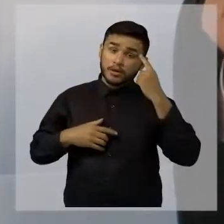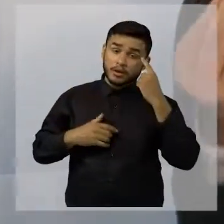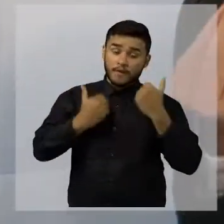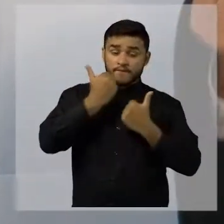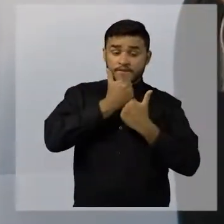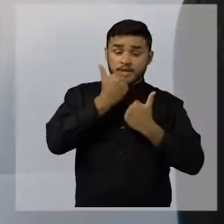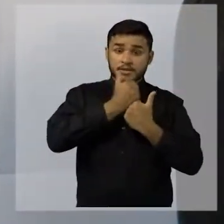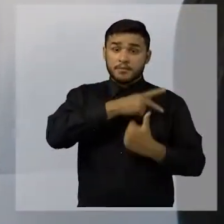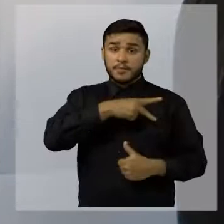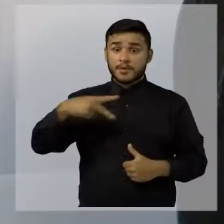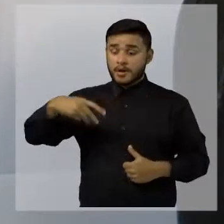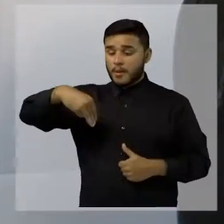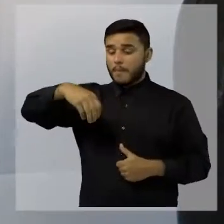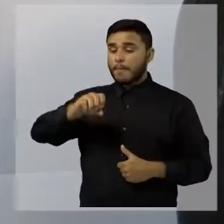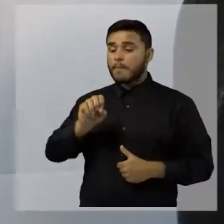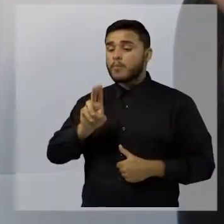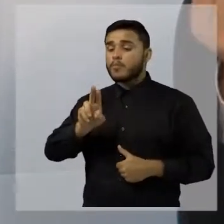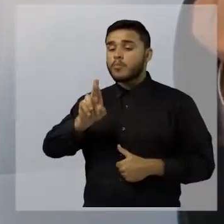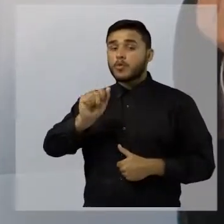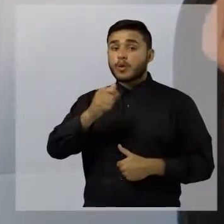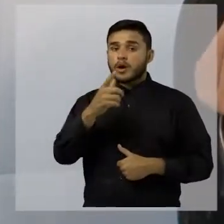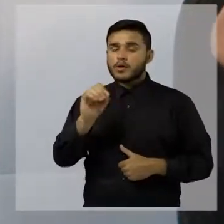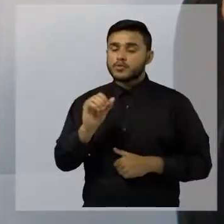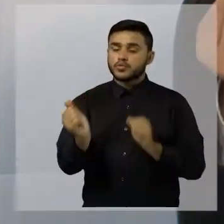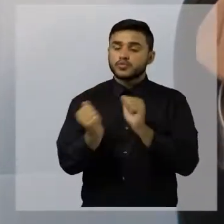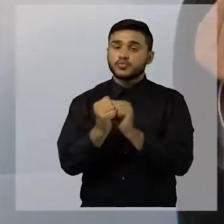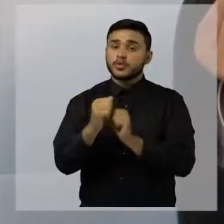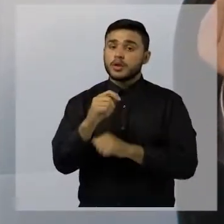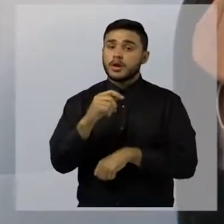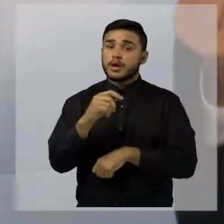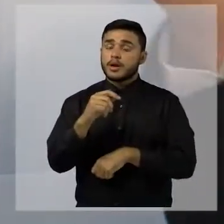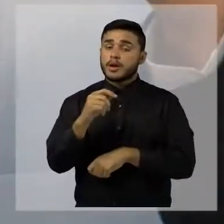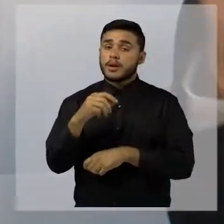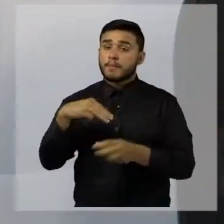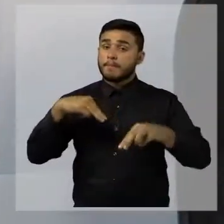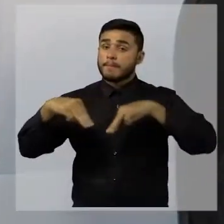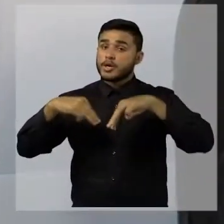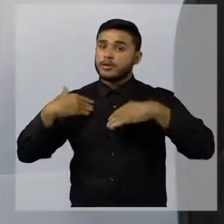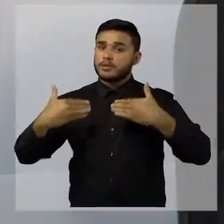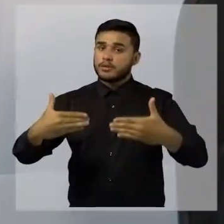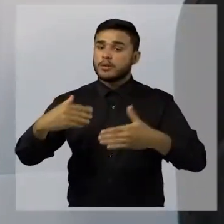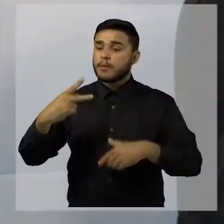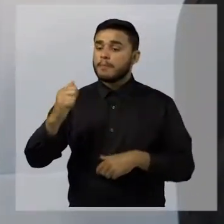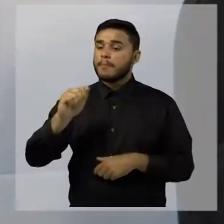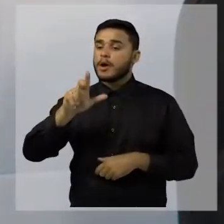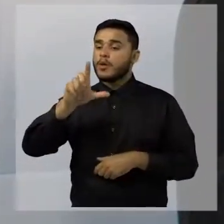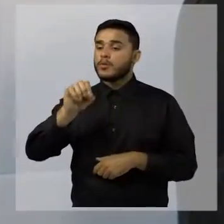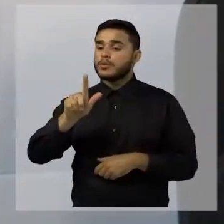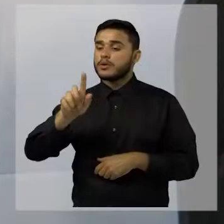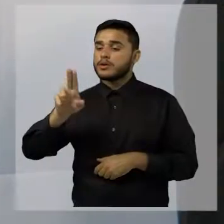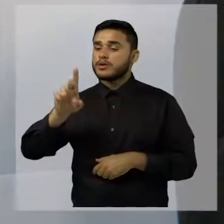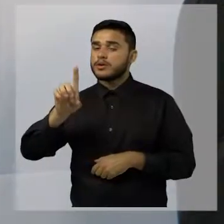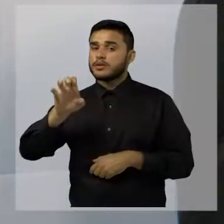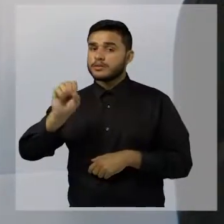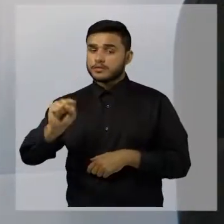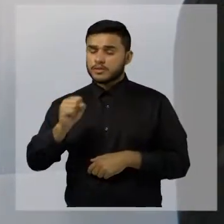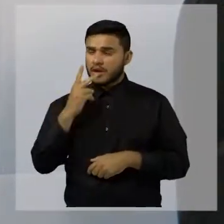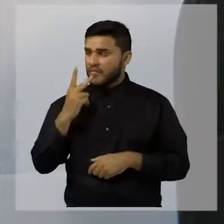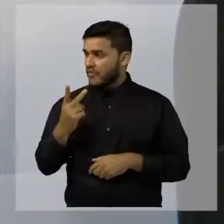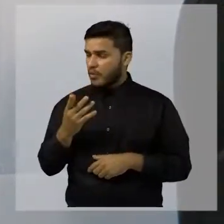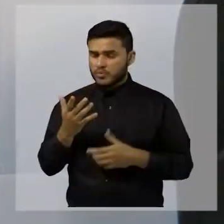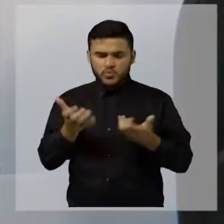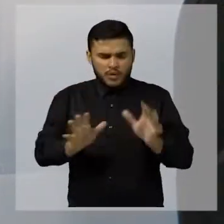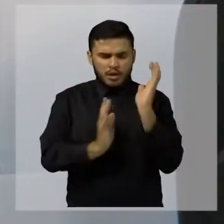Mourão, junto com o ministro da Economia, Paulo Guedes, que tem uma visão de menos Estado, de